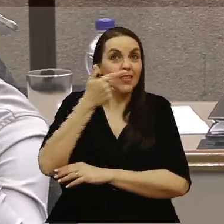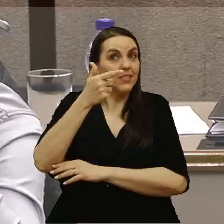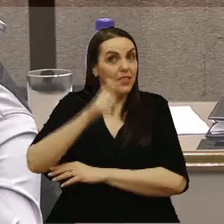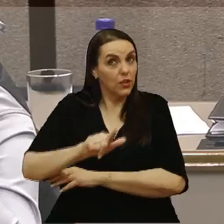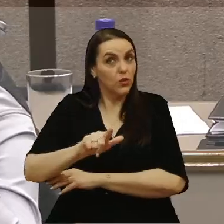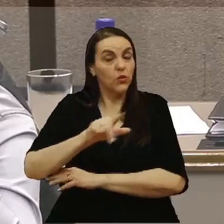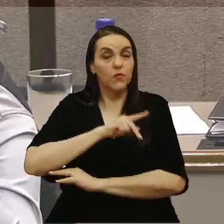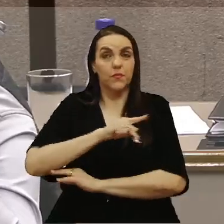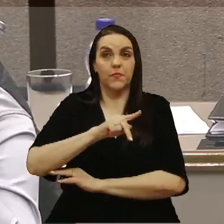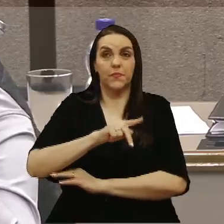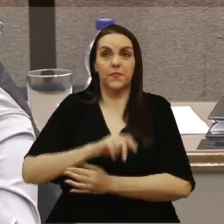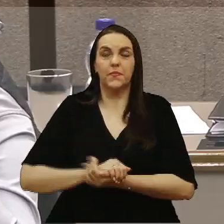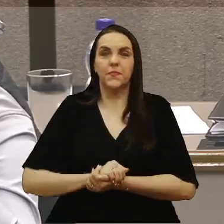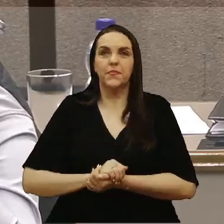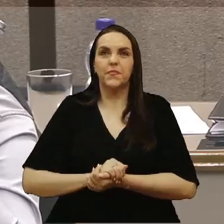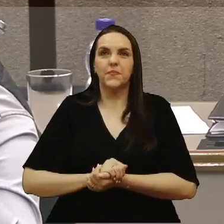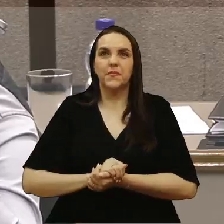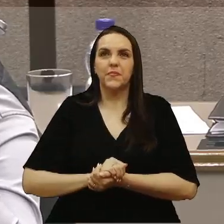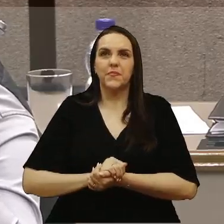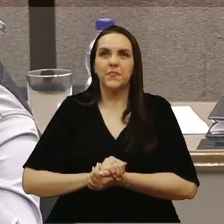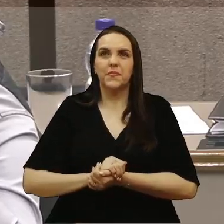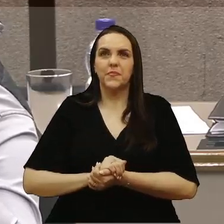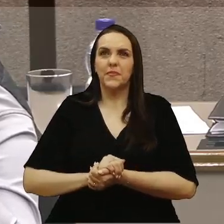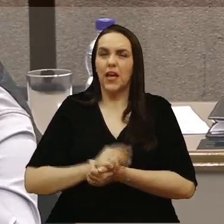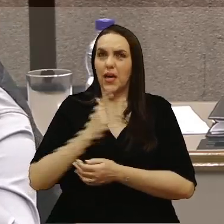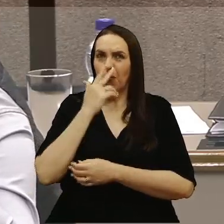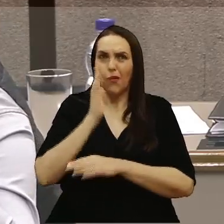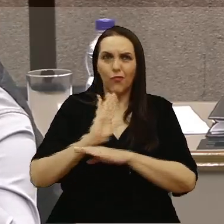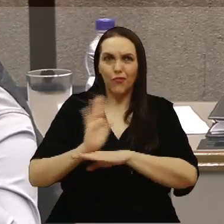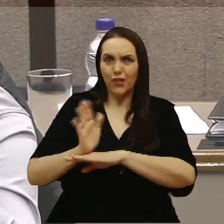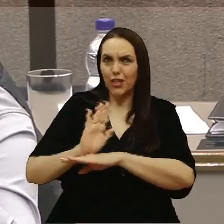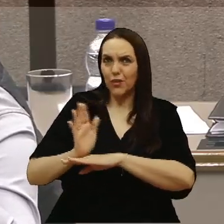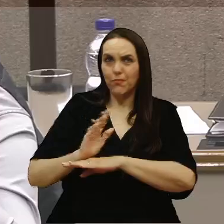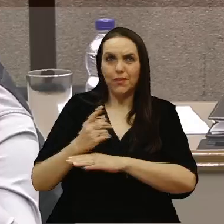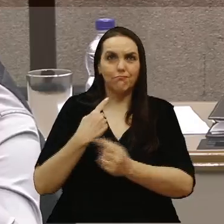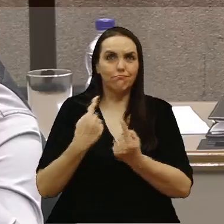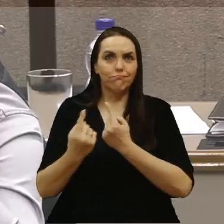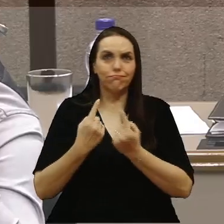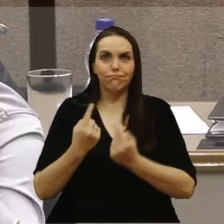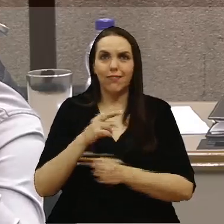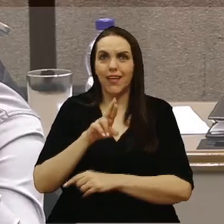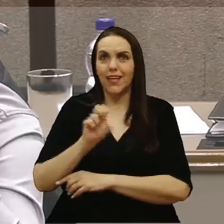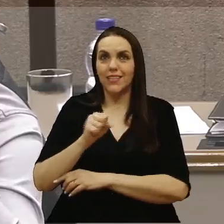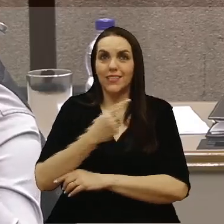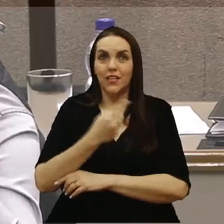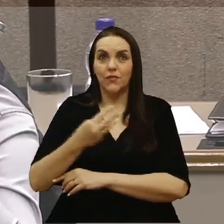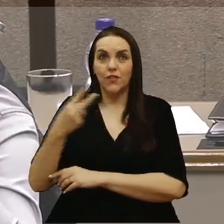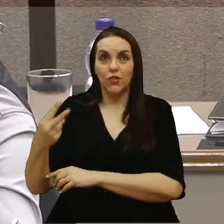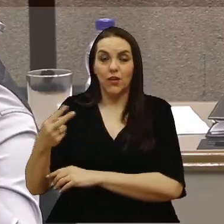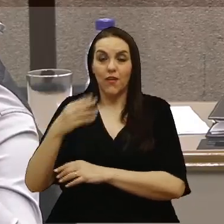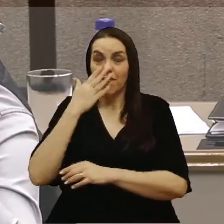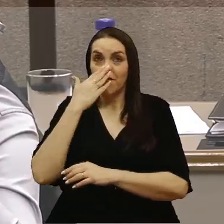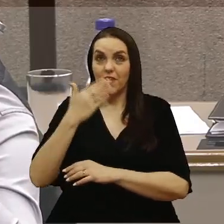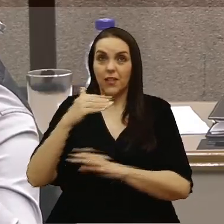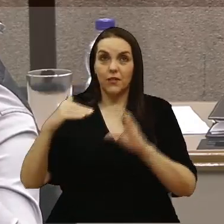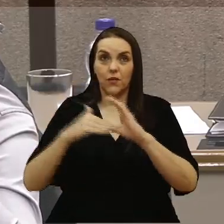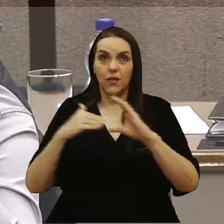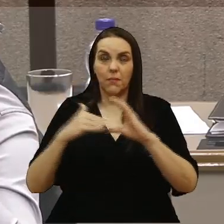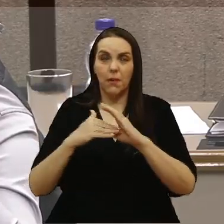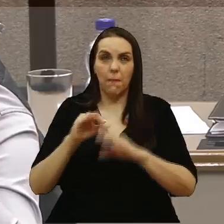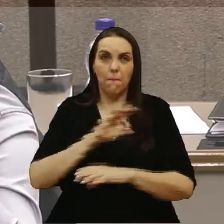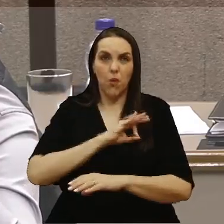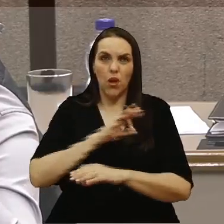senhor presidente, a cena de filme esse final de semana na RS 122, em frente ao Shopping Guatemi. Perseguição da Polícia